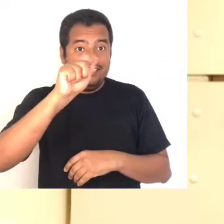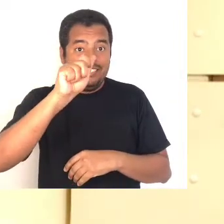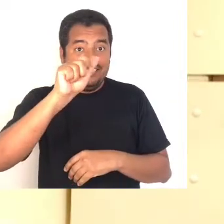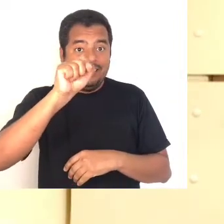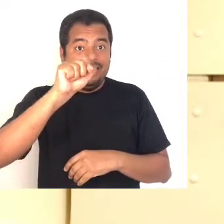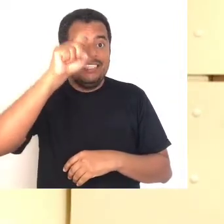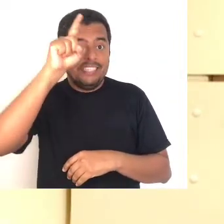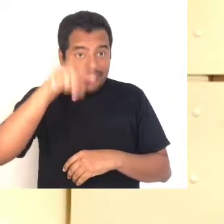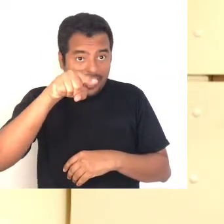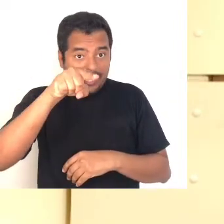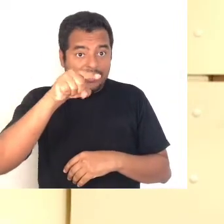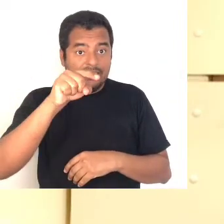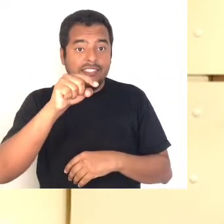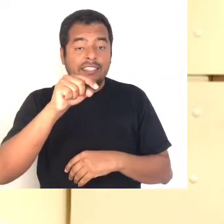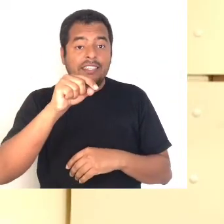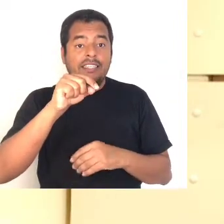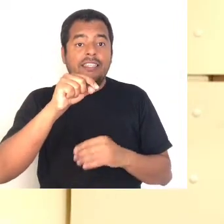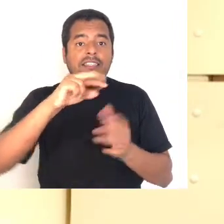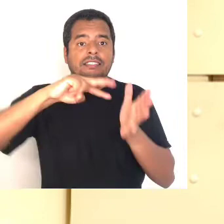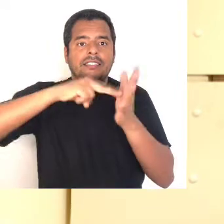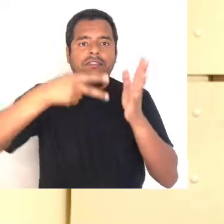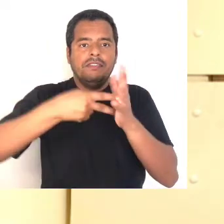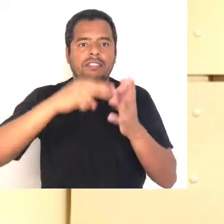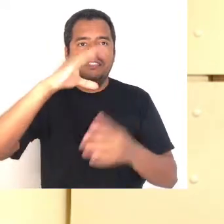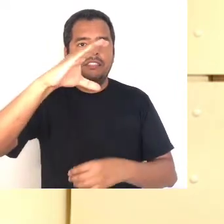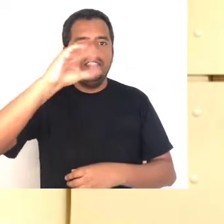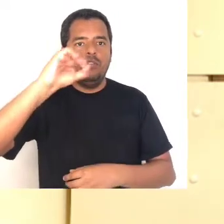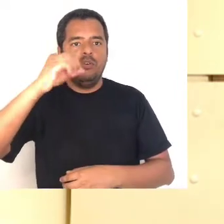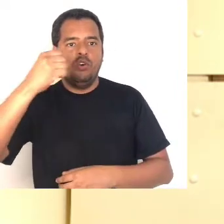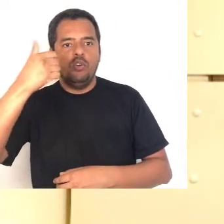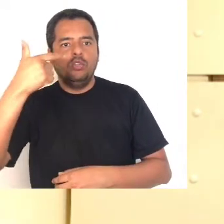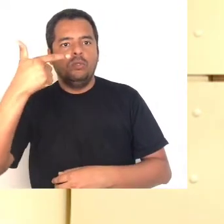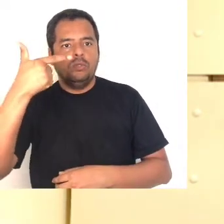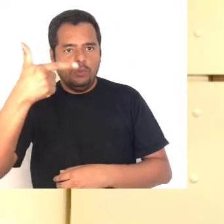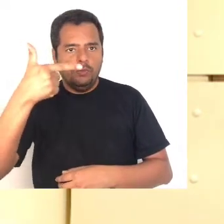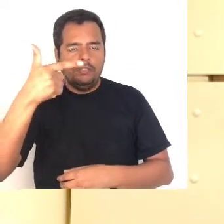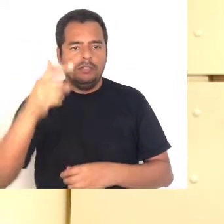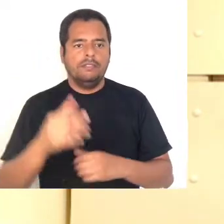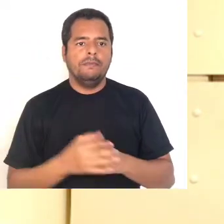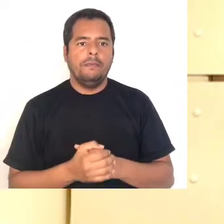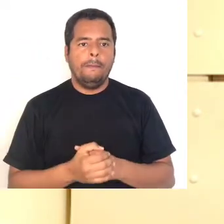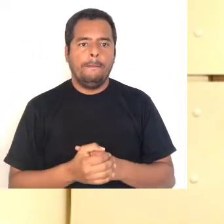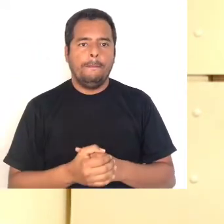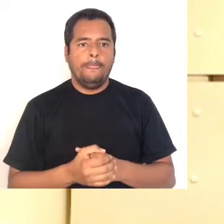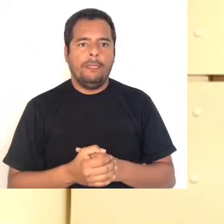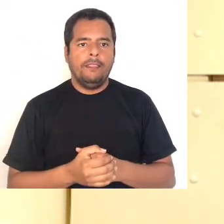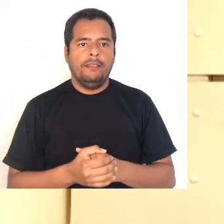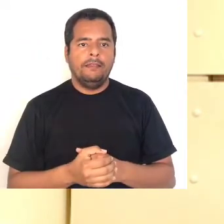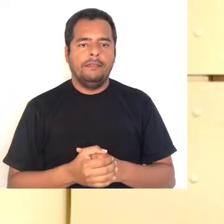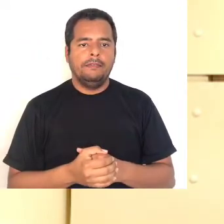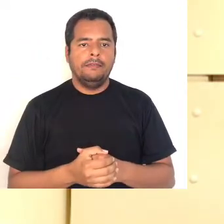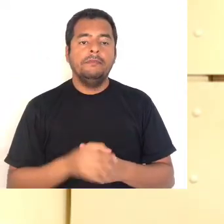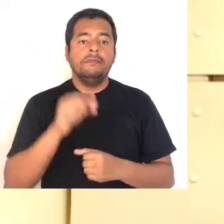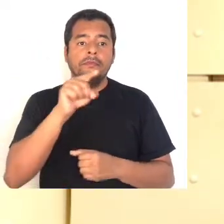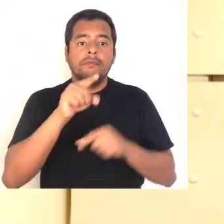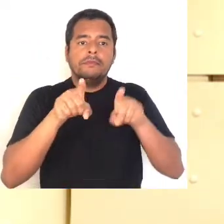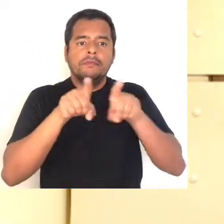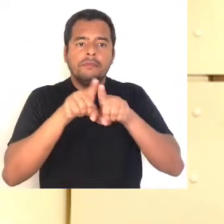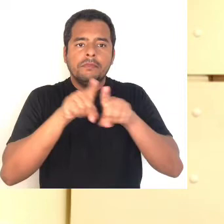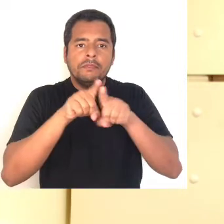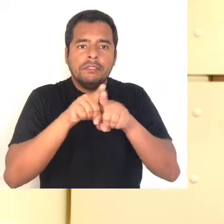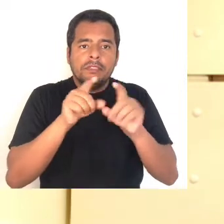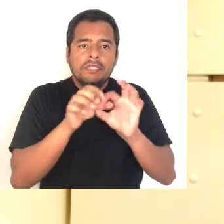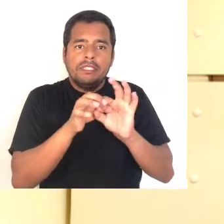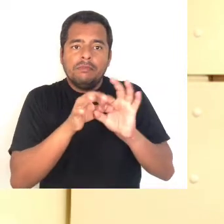liberado aqui é o gás carbônico, tá? A reação de um carbonato com ácido clorídrico, ela vai ter